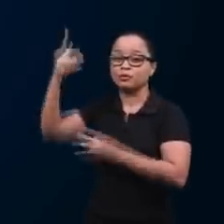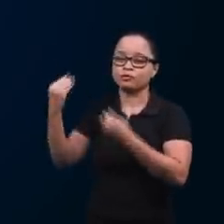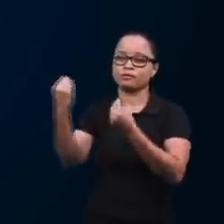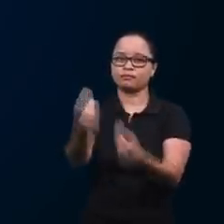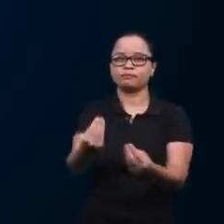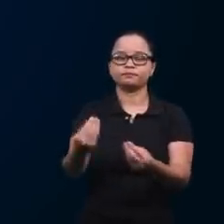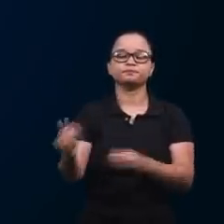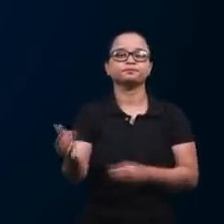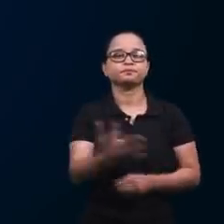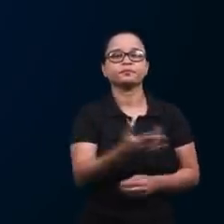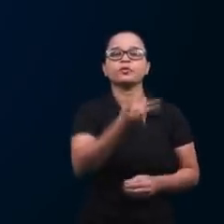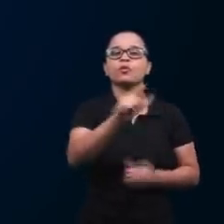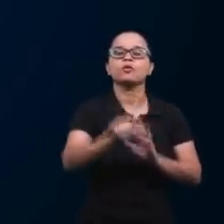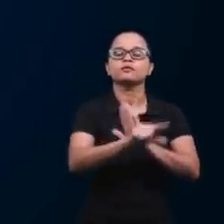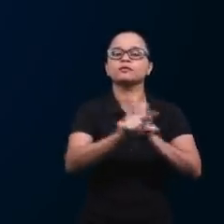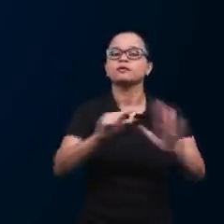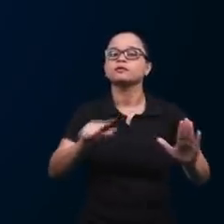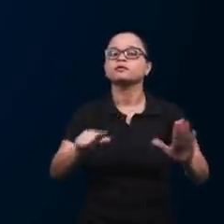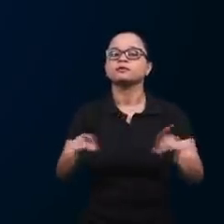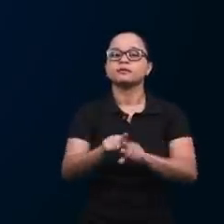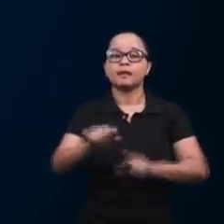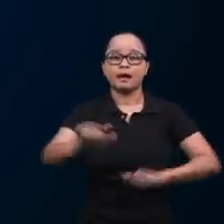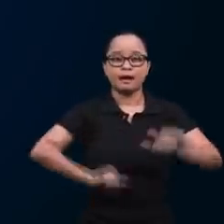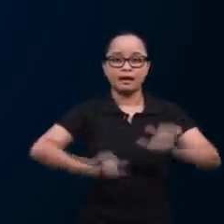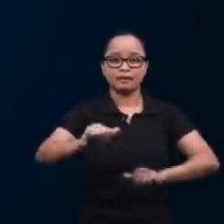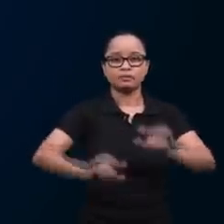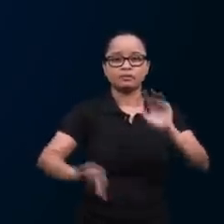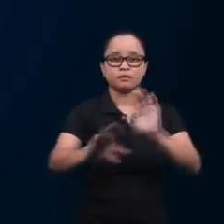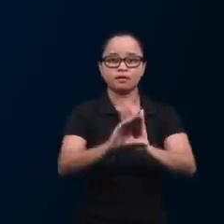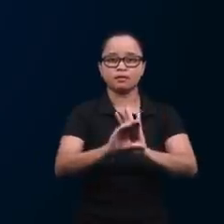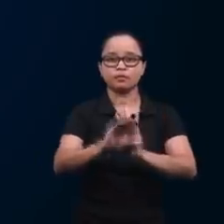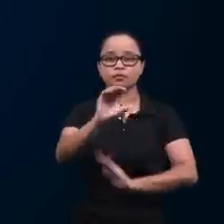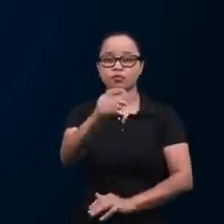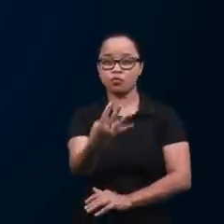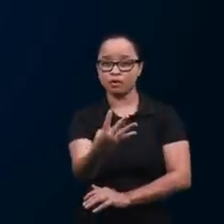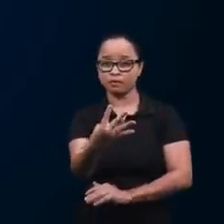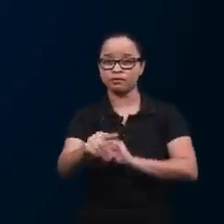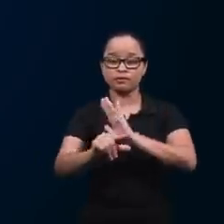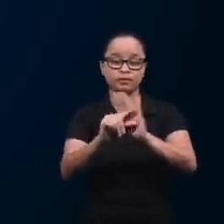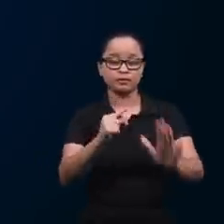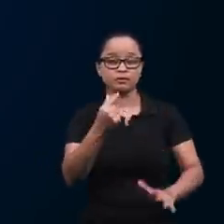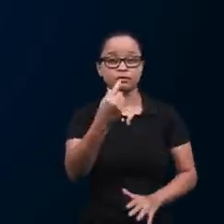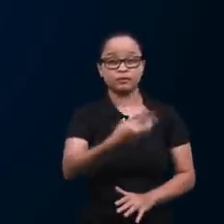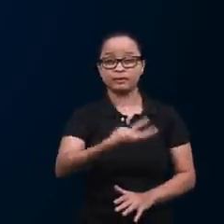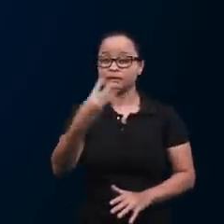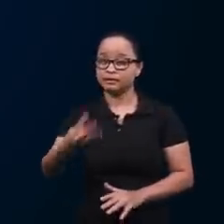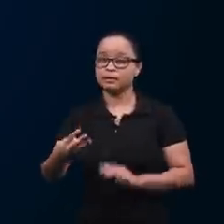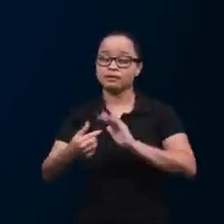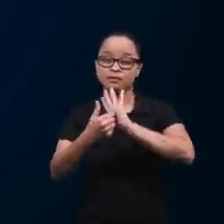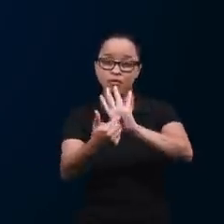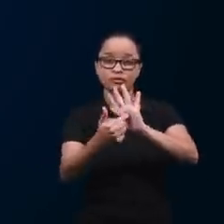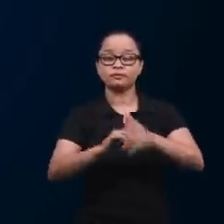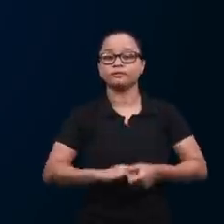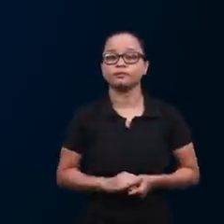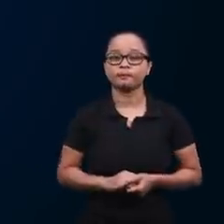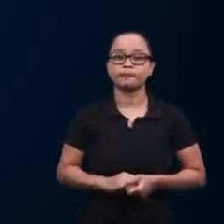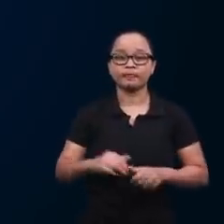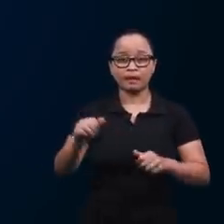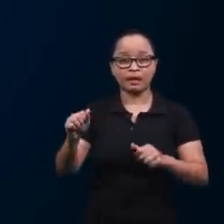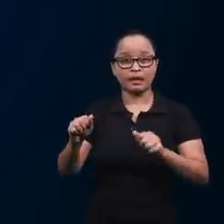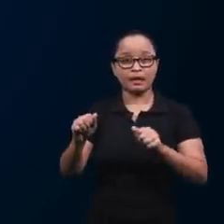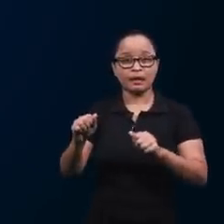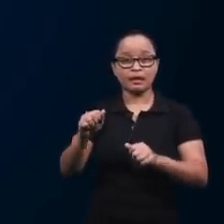o outro Versículo que encontramos está no livro de Atos o capítulo 4 versículo 33 que diz